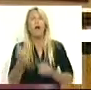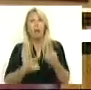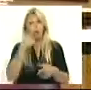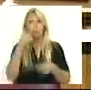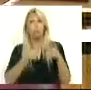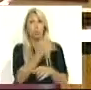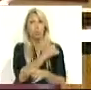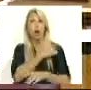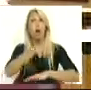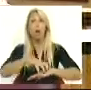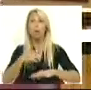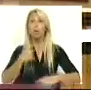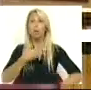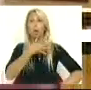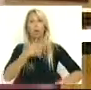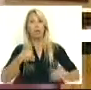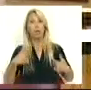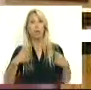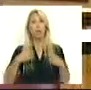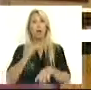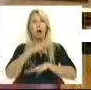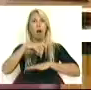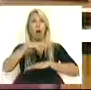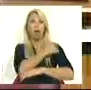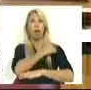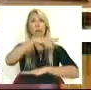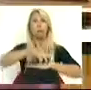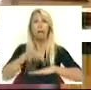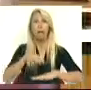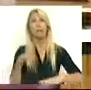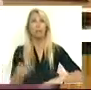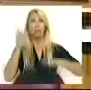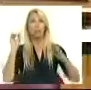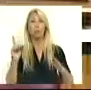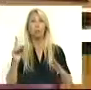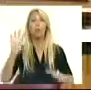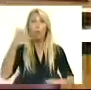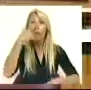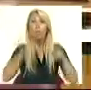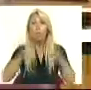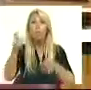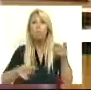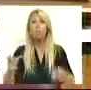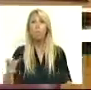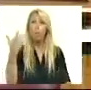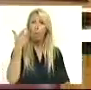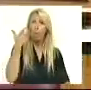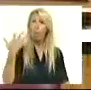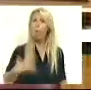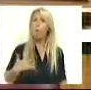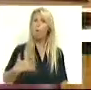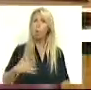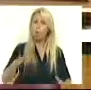desejar que não estivessem numa área protegida quando os residentes se orgulham do espaço onde estão e querem